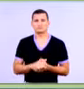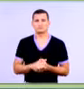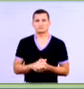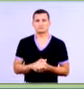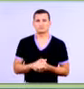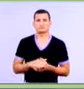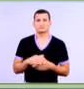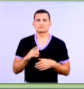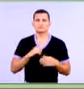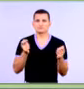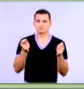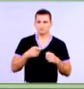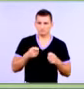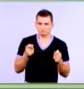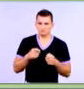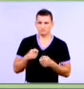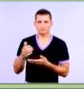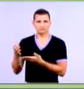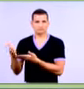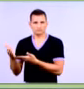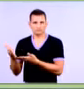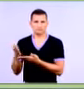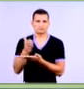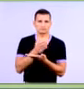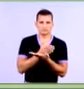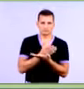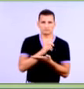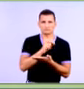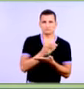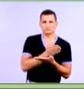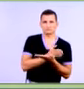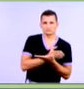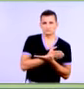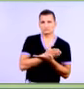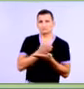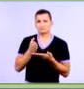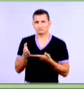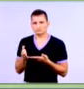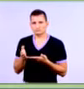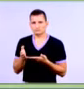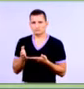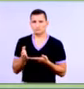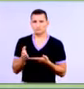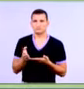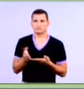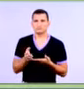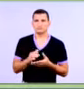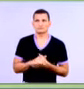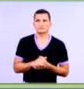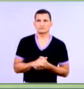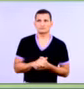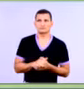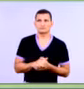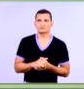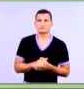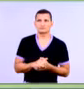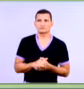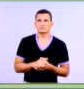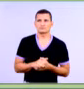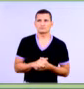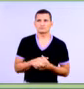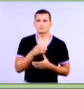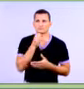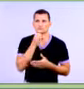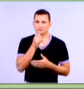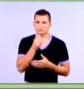essa possibilidade de percorrer do último para o início e do início para o final. Já na simplesmente, se eu quero o